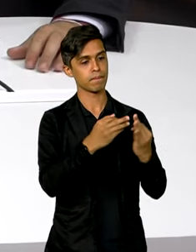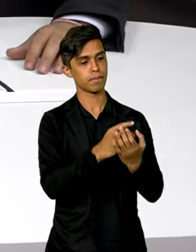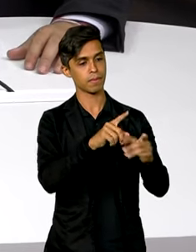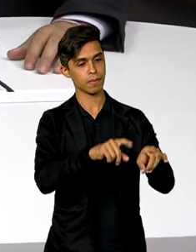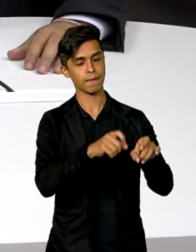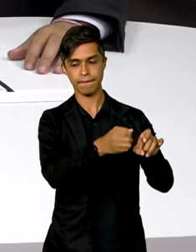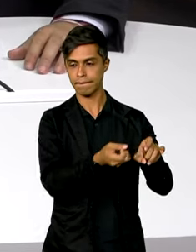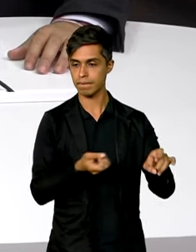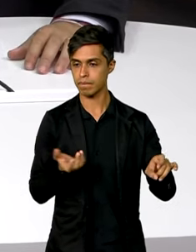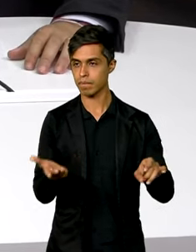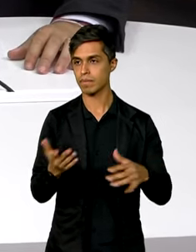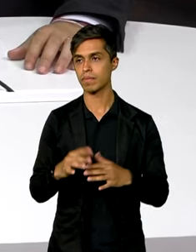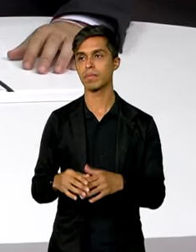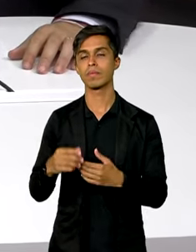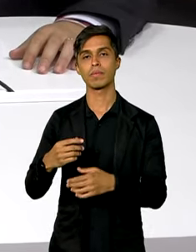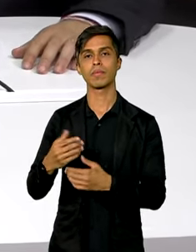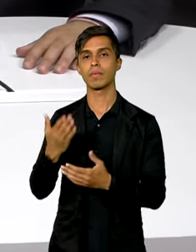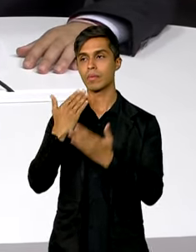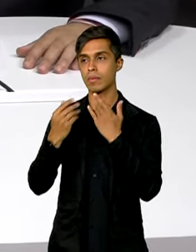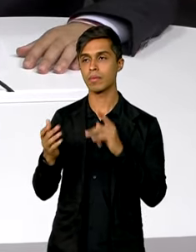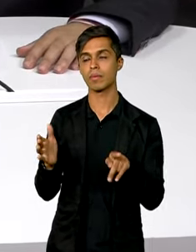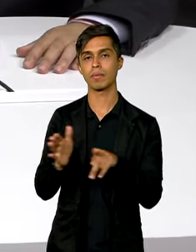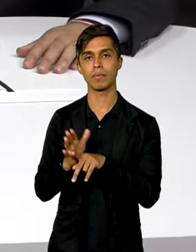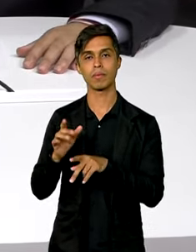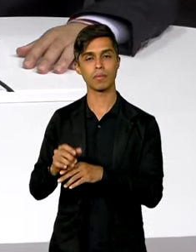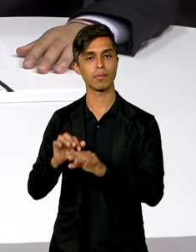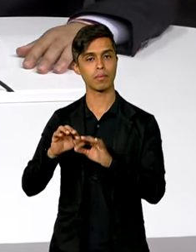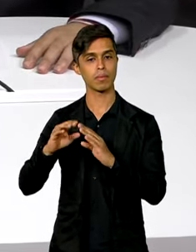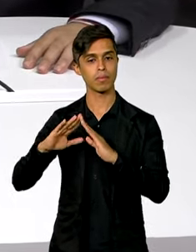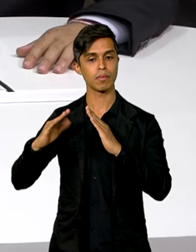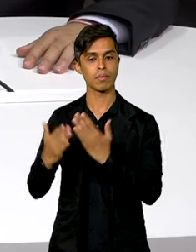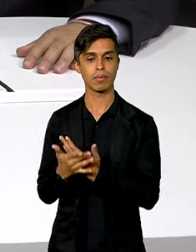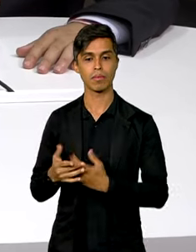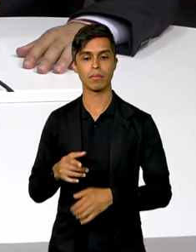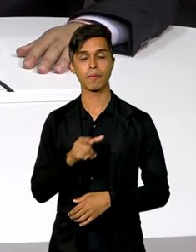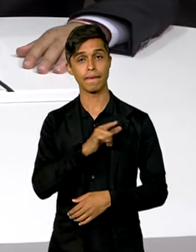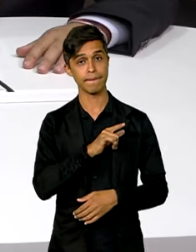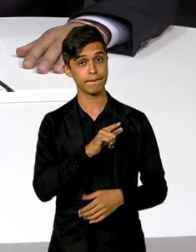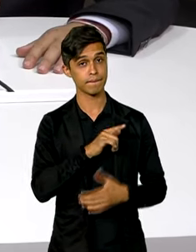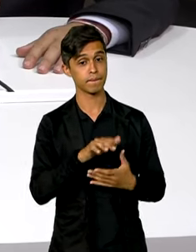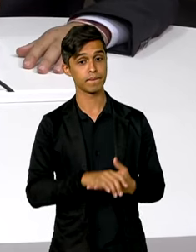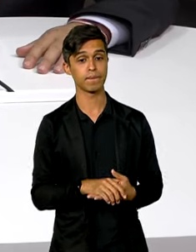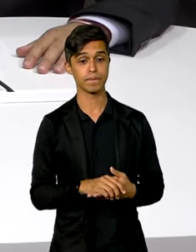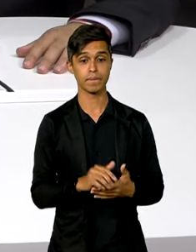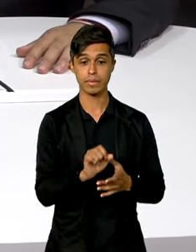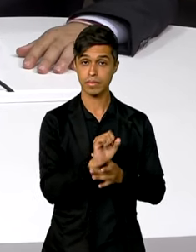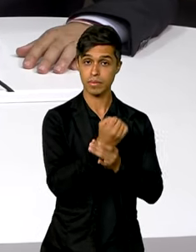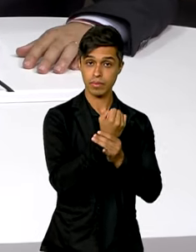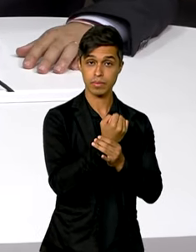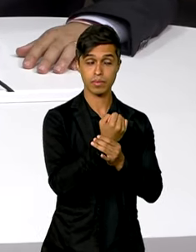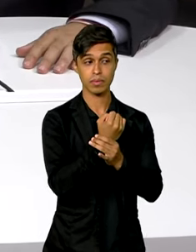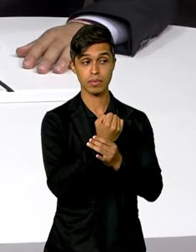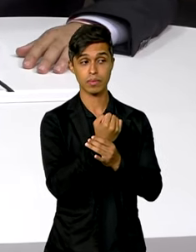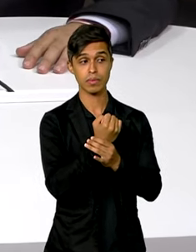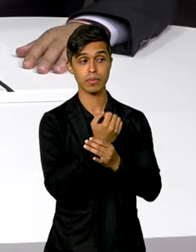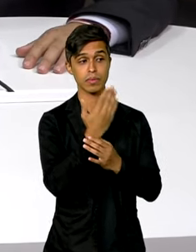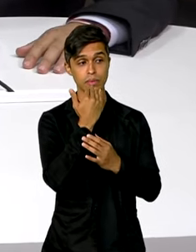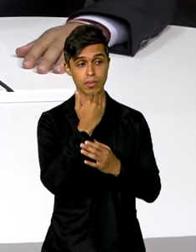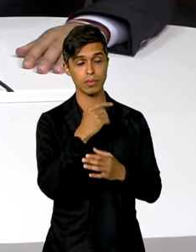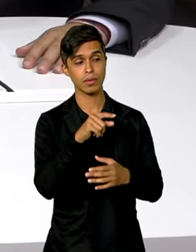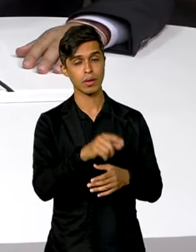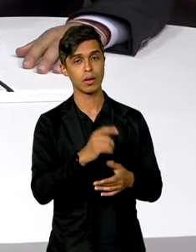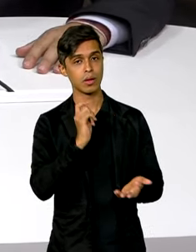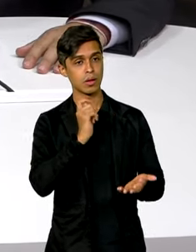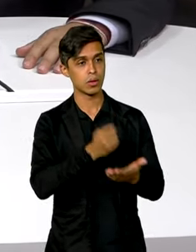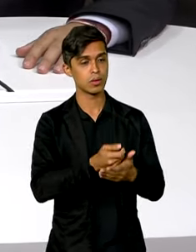para a merenda escolar. A gente tem, ele, ministro... Ele destina para as comunidades com insegurança alimentar. Sim. A merenda compra